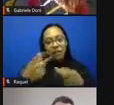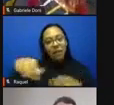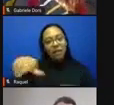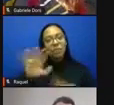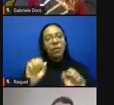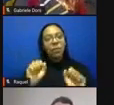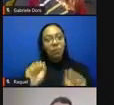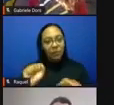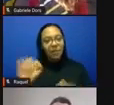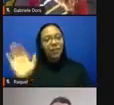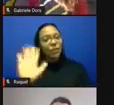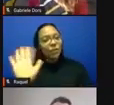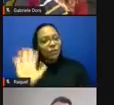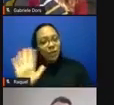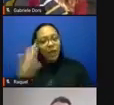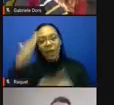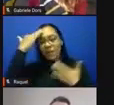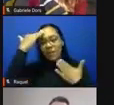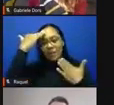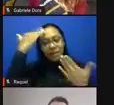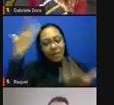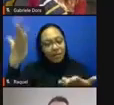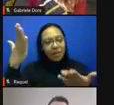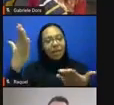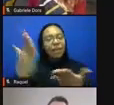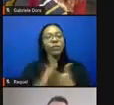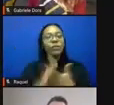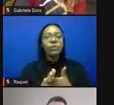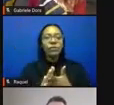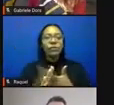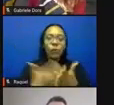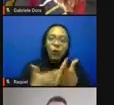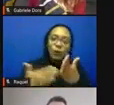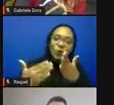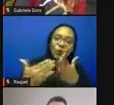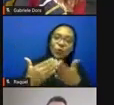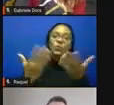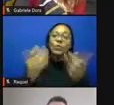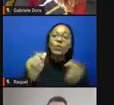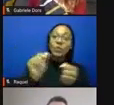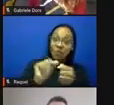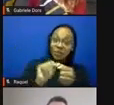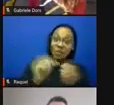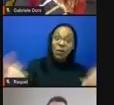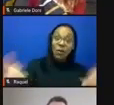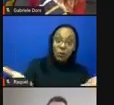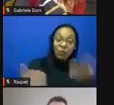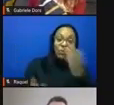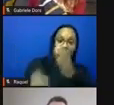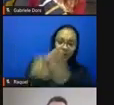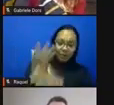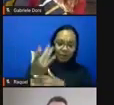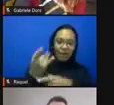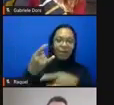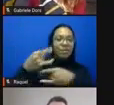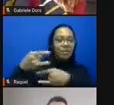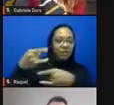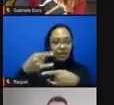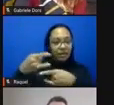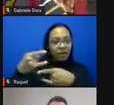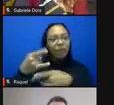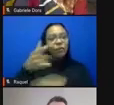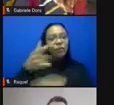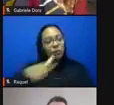aqui também, agradecendo todo mundo que fez isso aqui acontecer. Lembrando que as lives seguem, semana que vem a gente